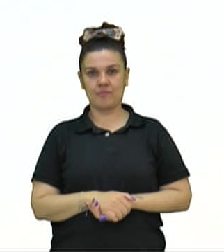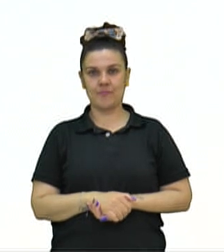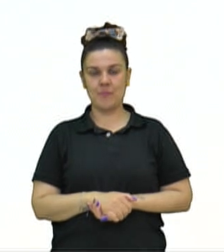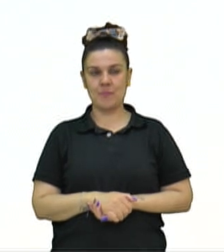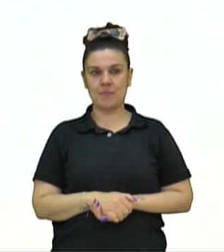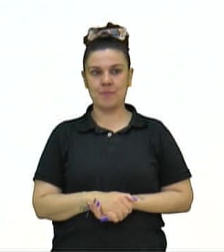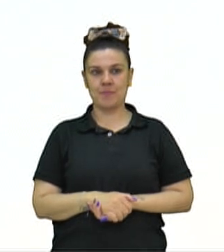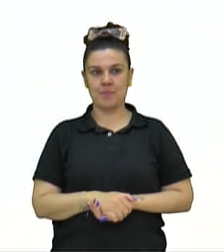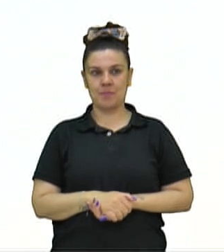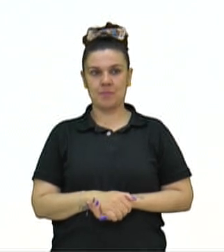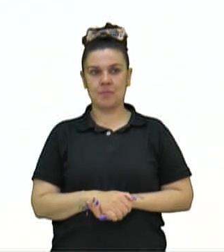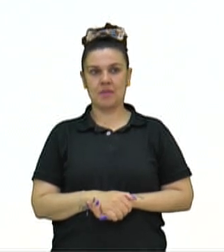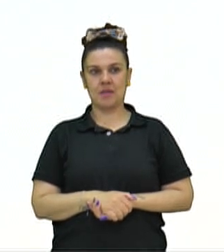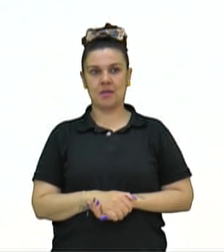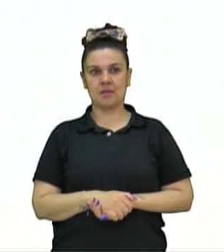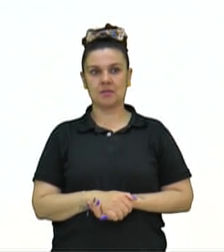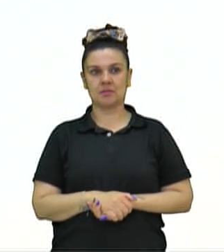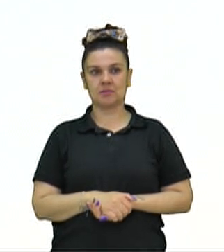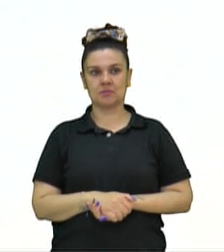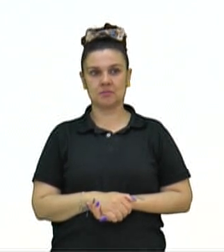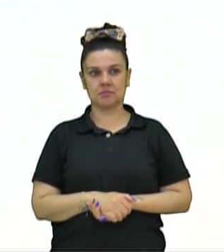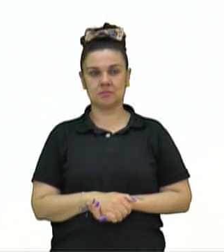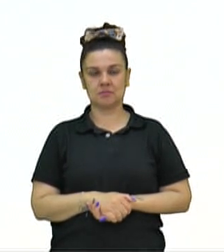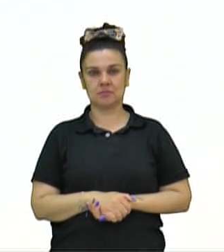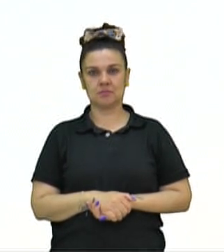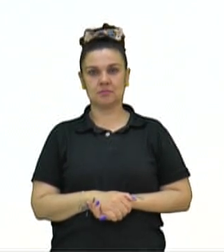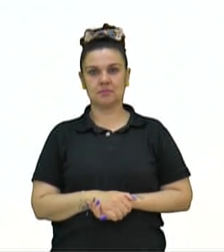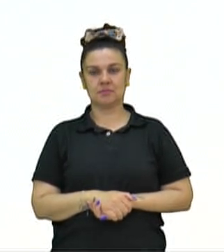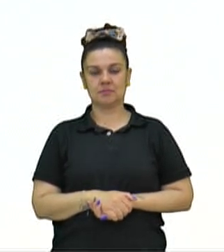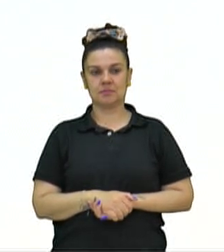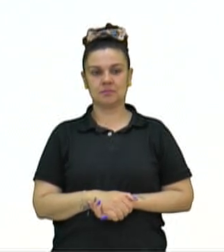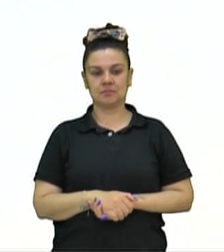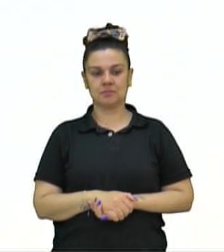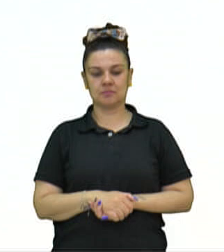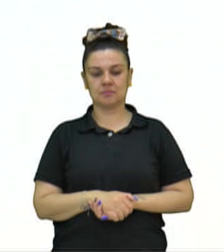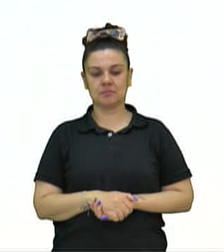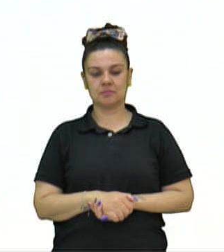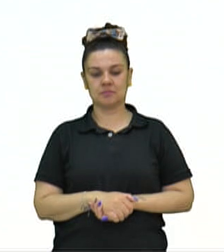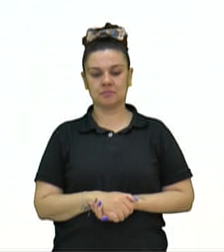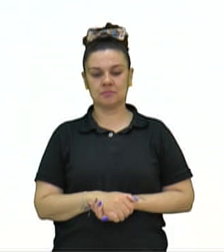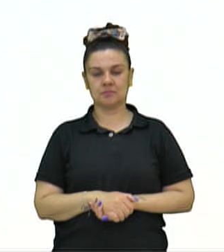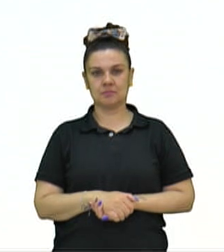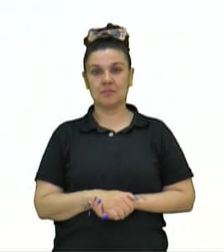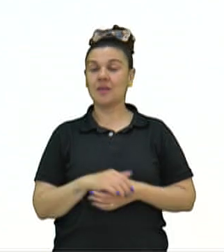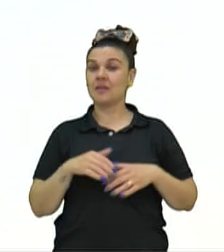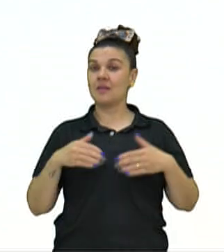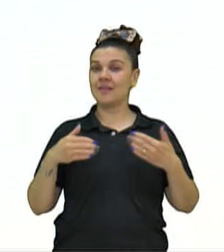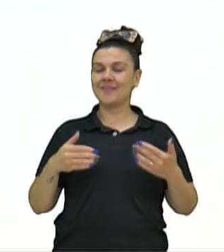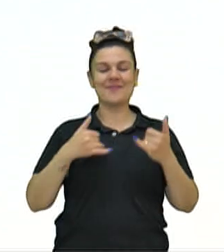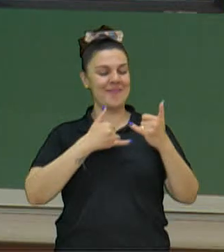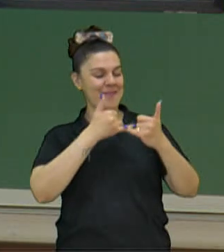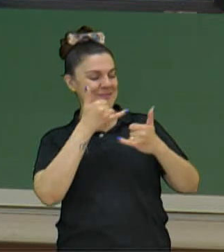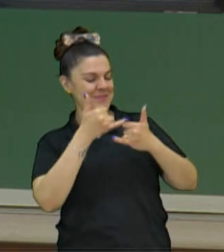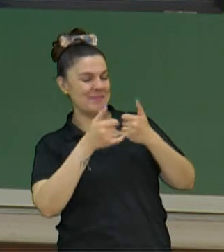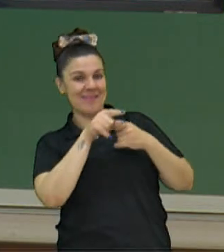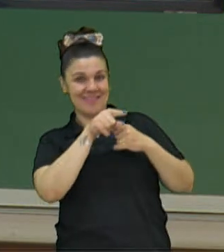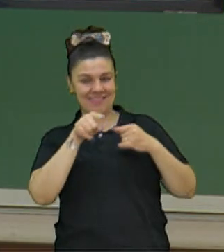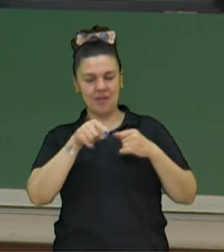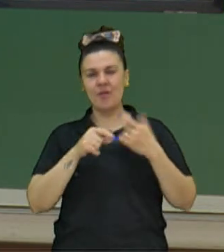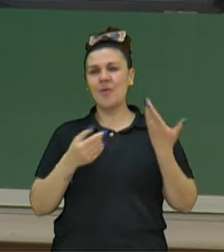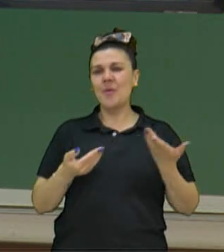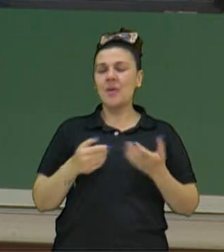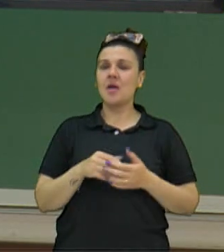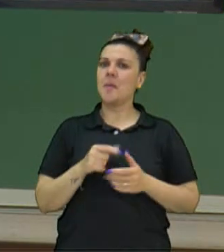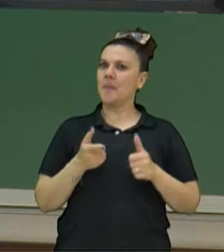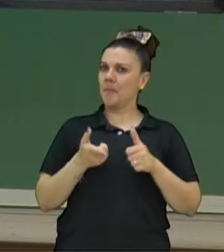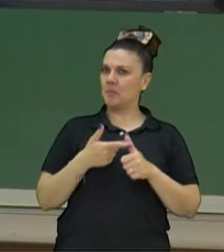answer a security question. What was your mother's favorite taco? Então ele faz uma brincadeirinha com você. Então